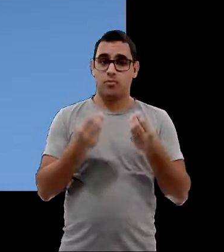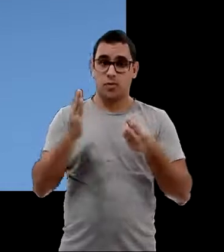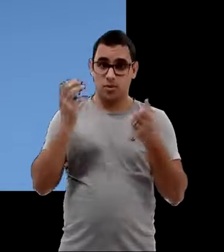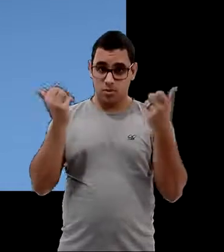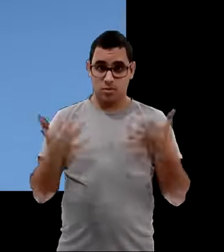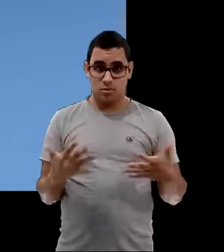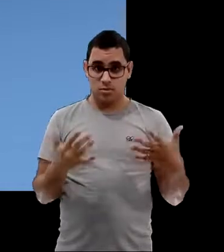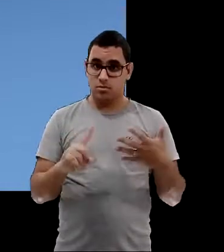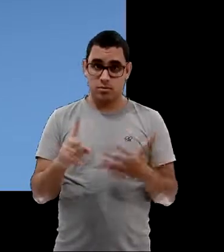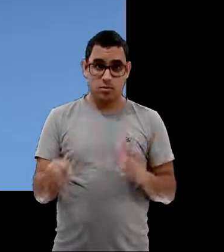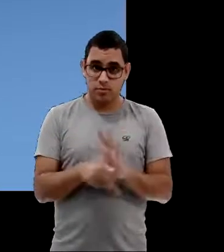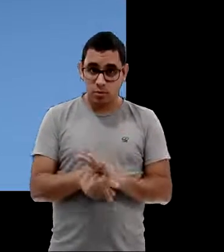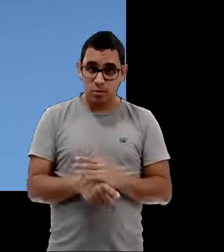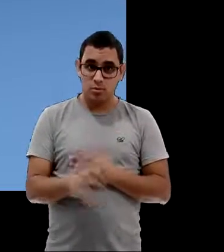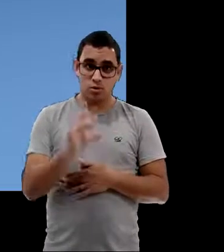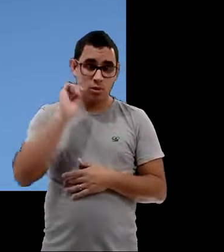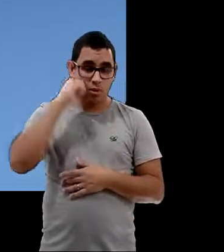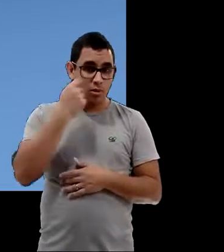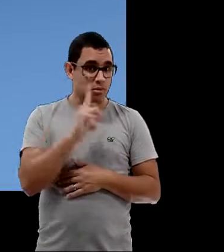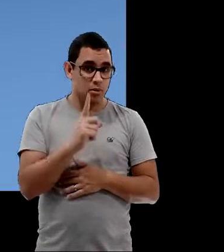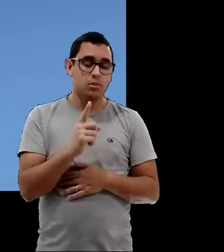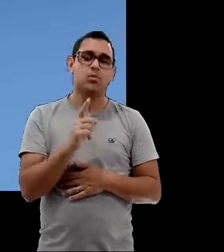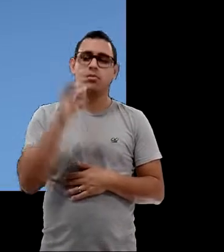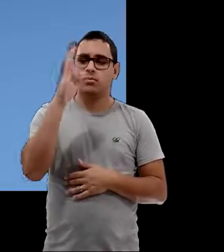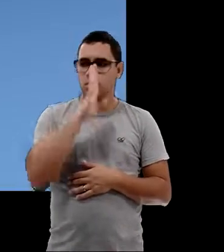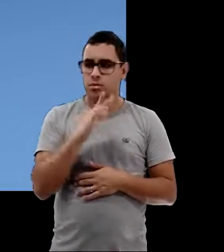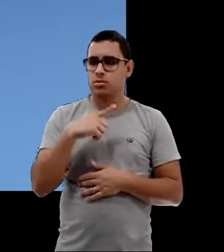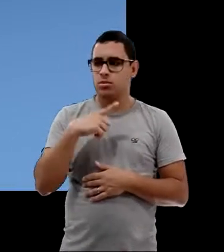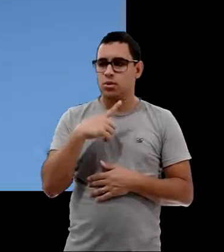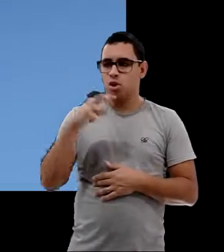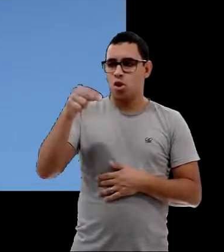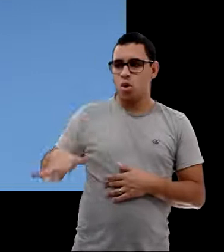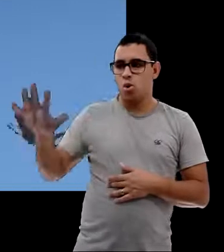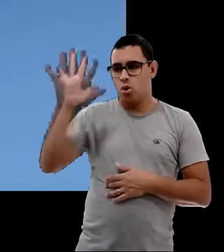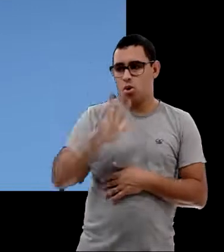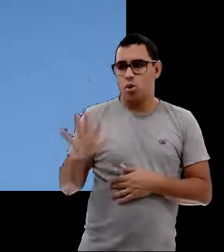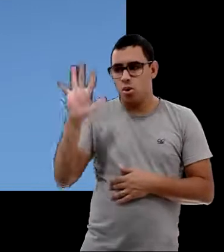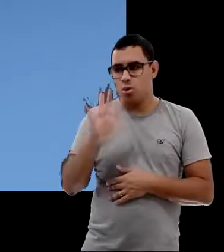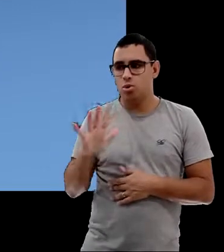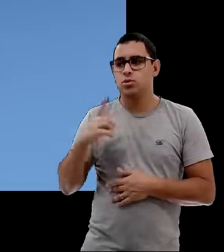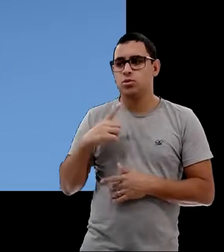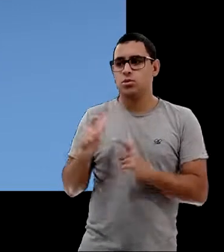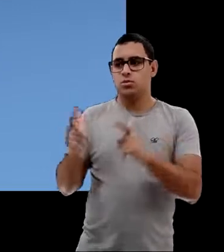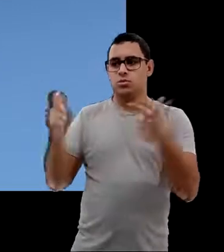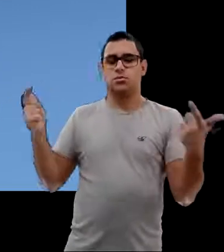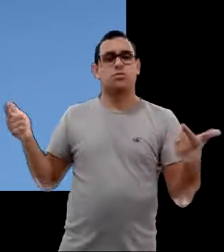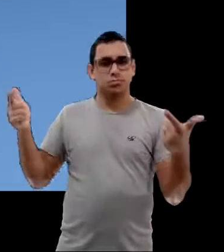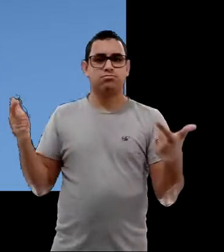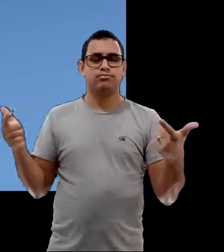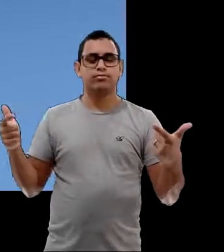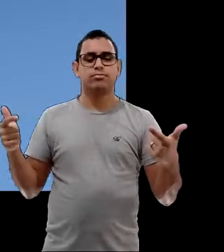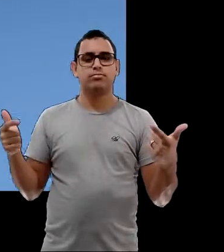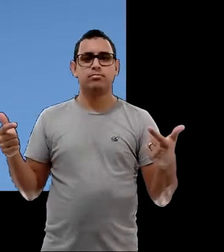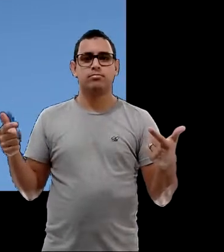Então, como eu tinha falado, não é exclusividade dos negros. No Brasil nós temos, por exemplo, no Nordeste, uma grande